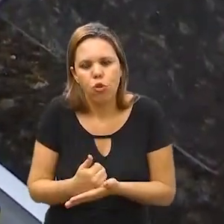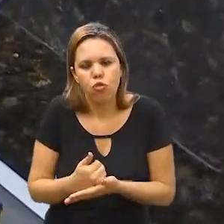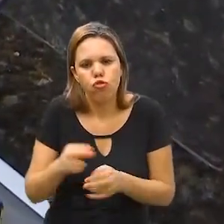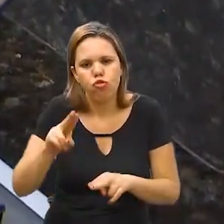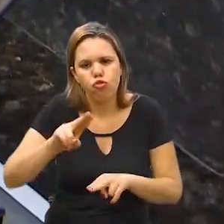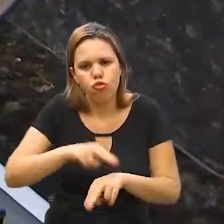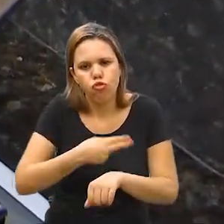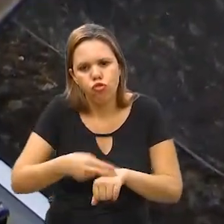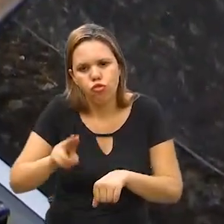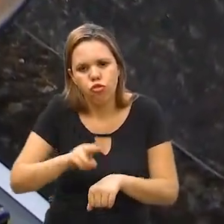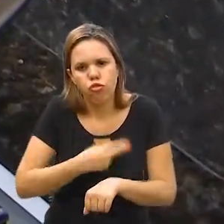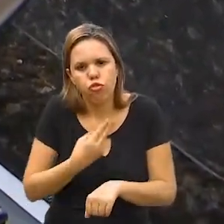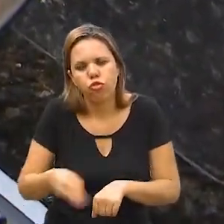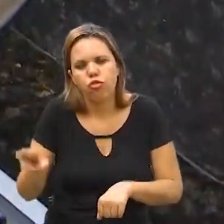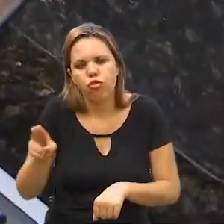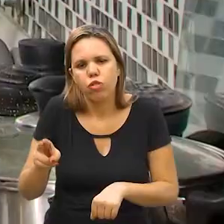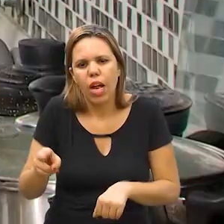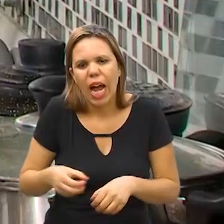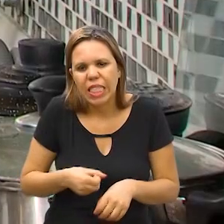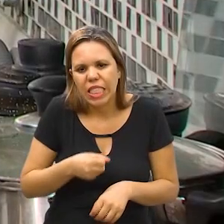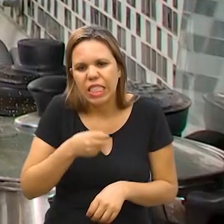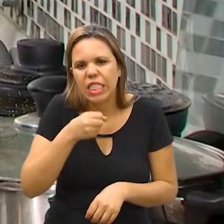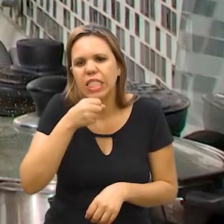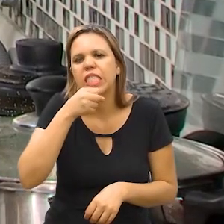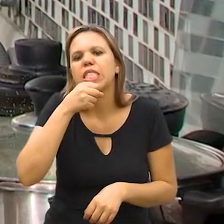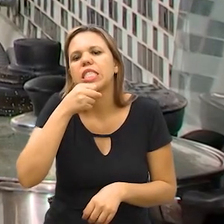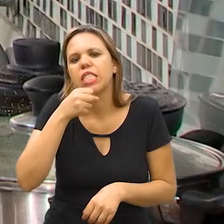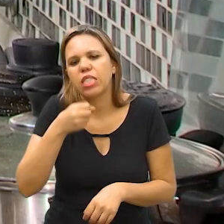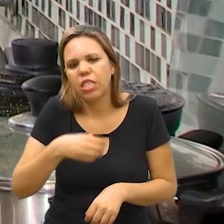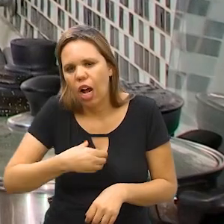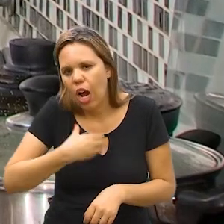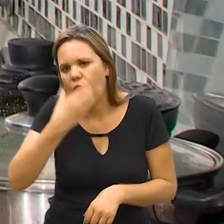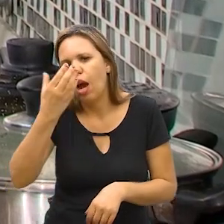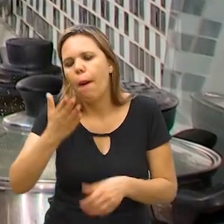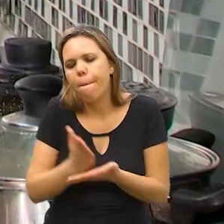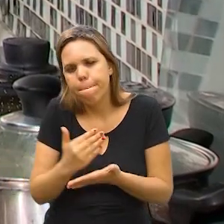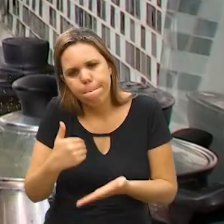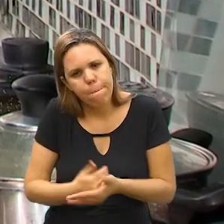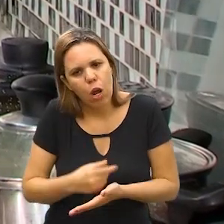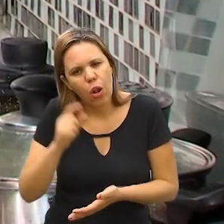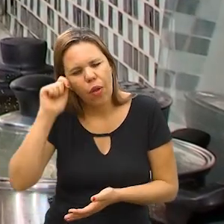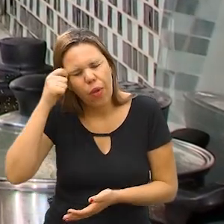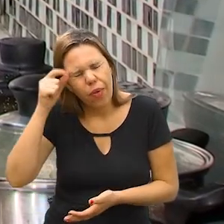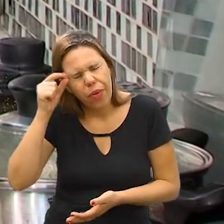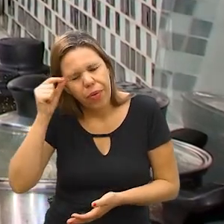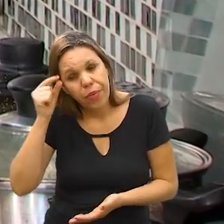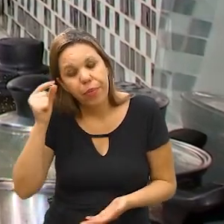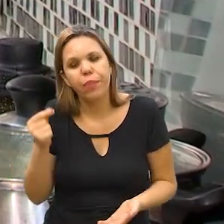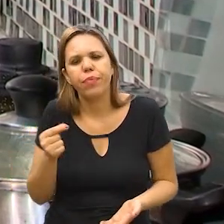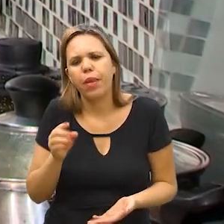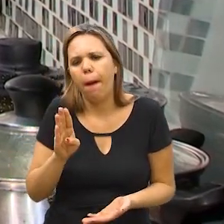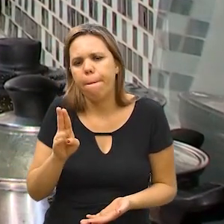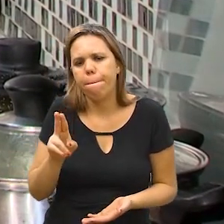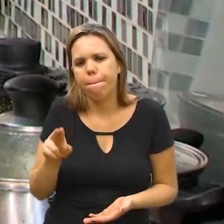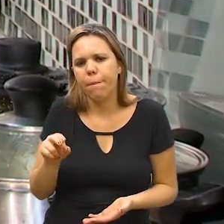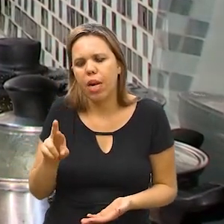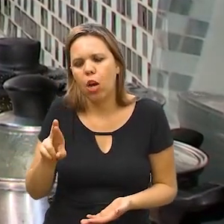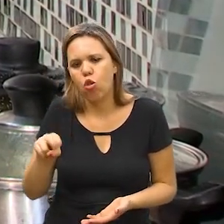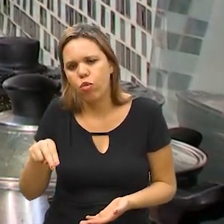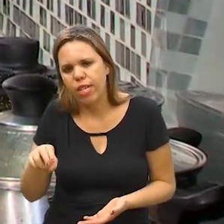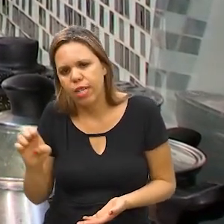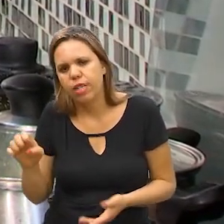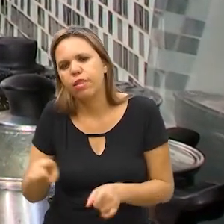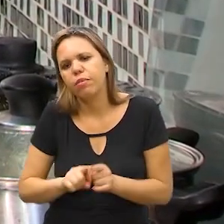chocolate, bolo de cenoura, bolo de maçã, bolo de maracujá, brownie, fui fazendo.